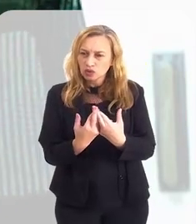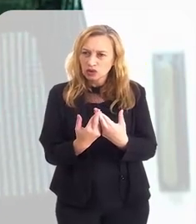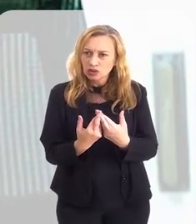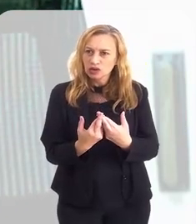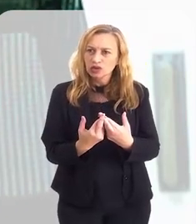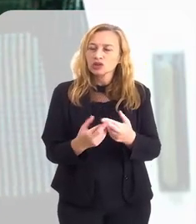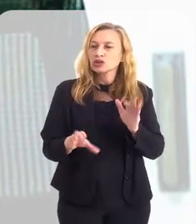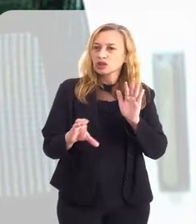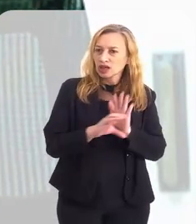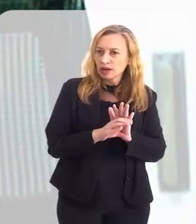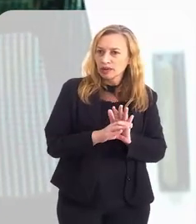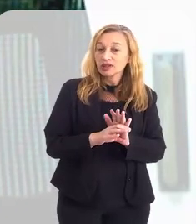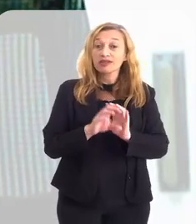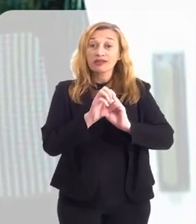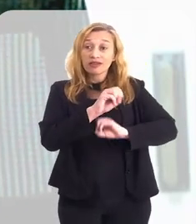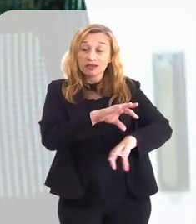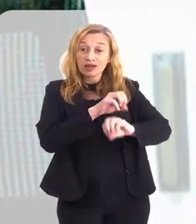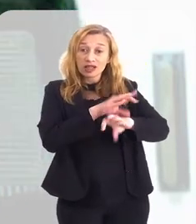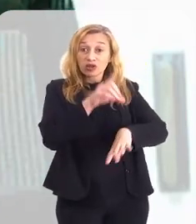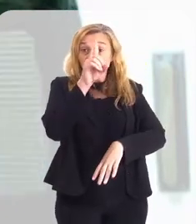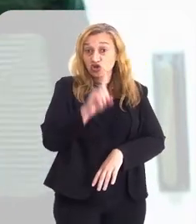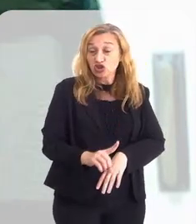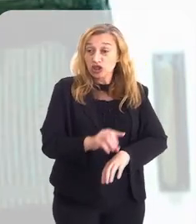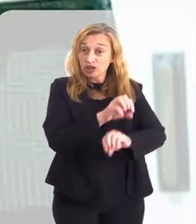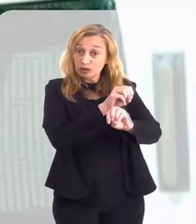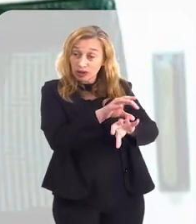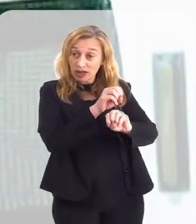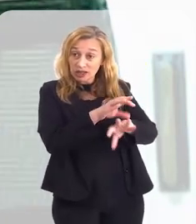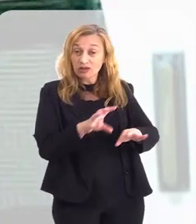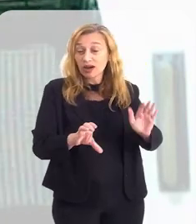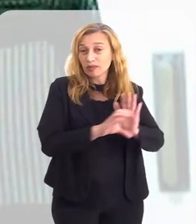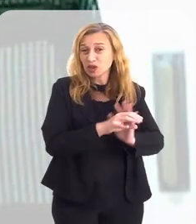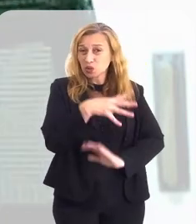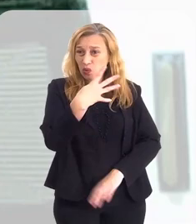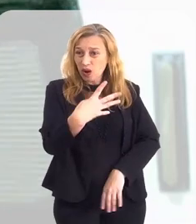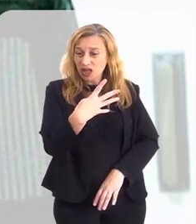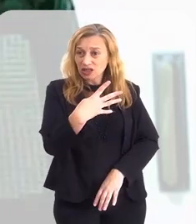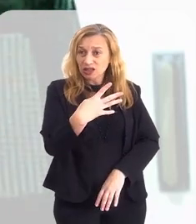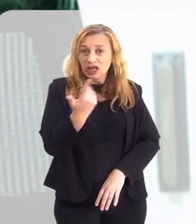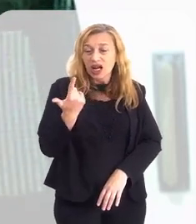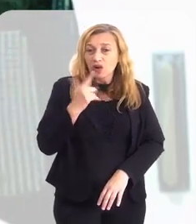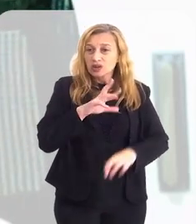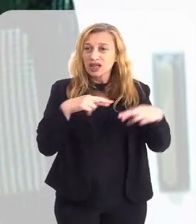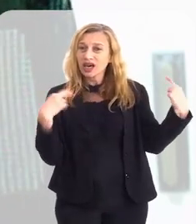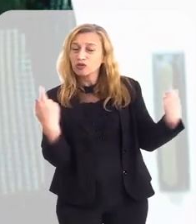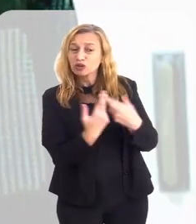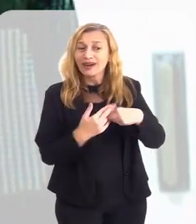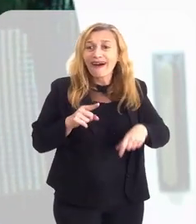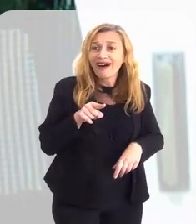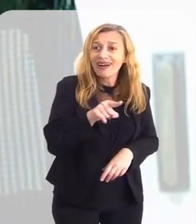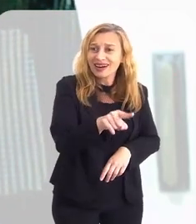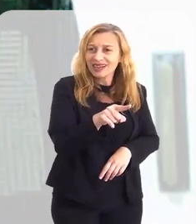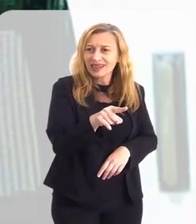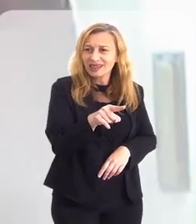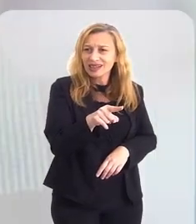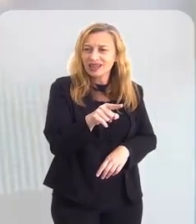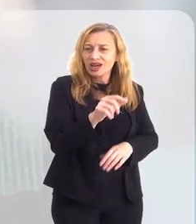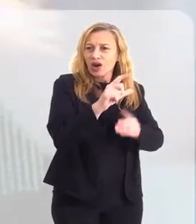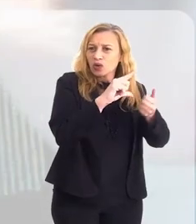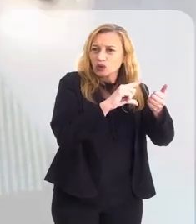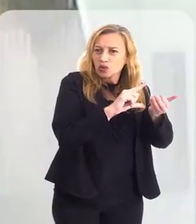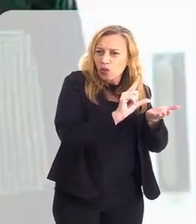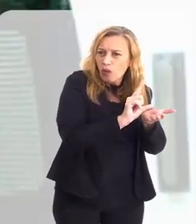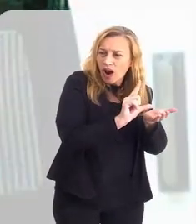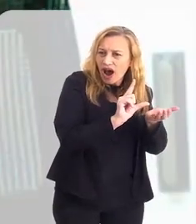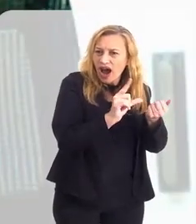no seu capítulo referente ao capítulo da educação, que é do direito à educação, que é o capítulo 4, ela consegue reunir ali, né, desde o